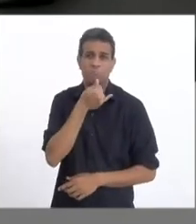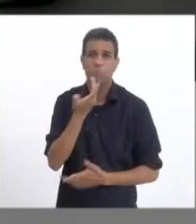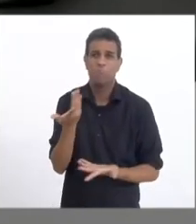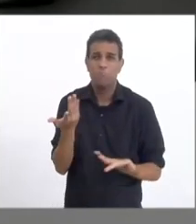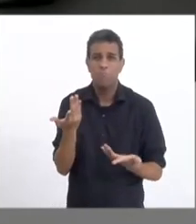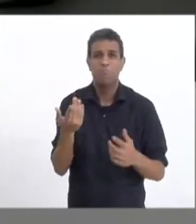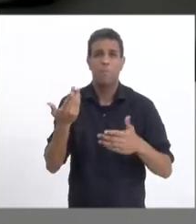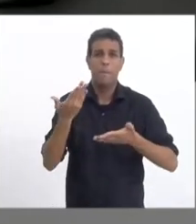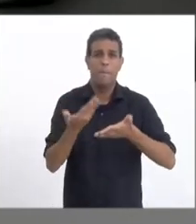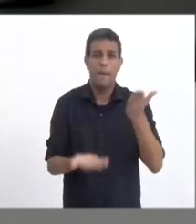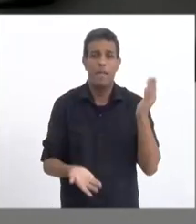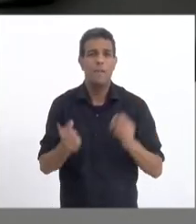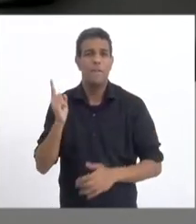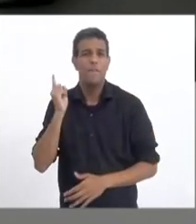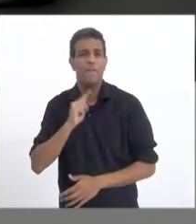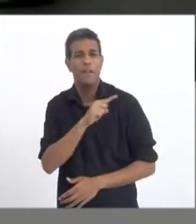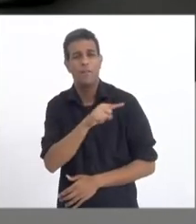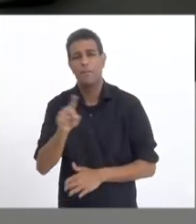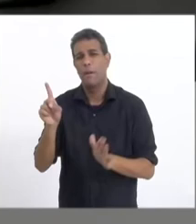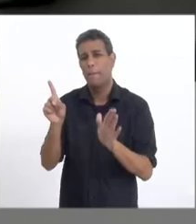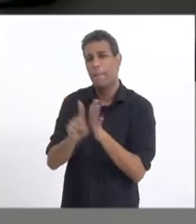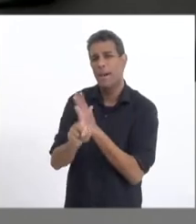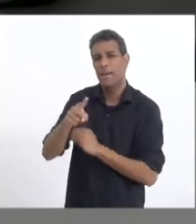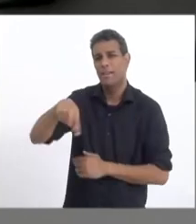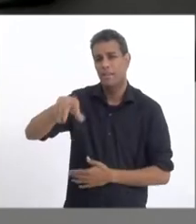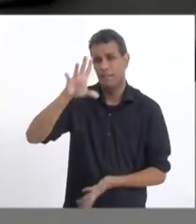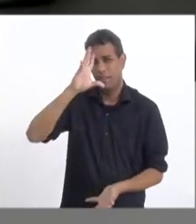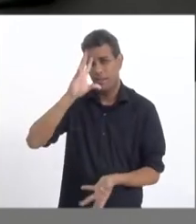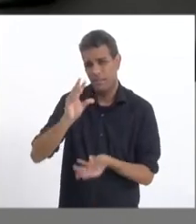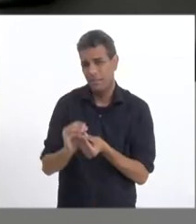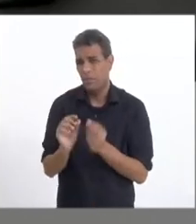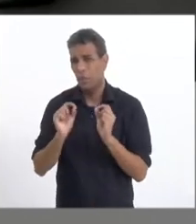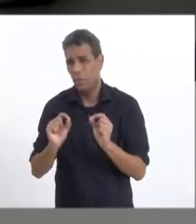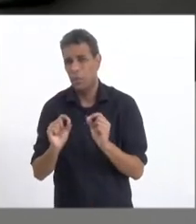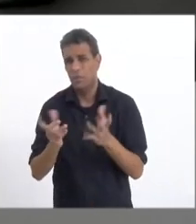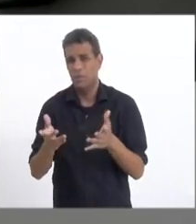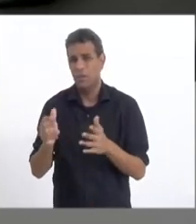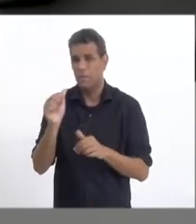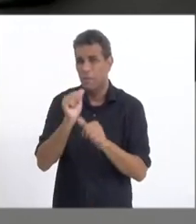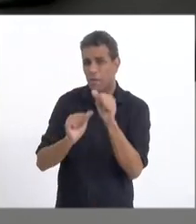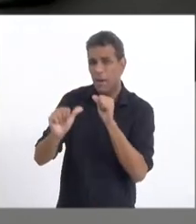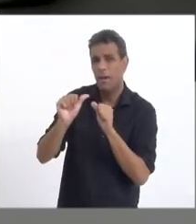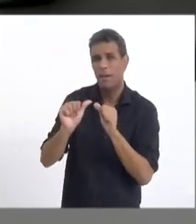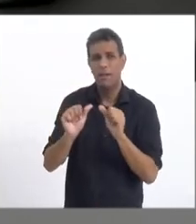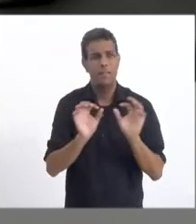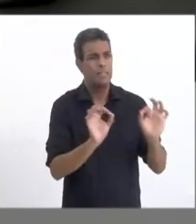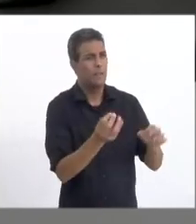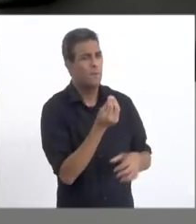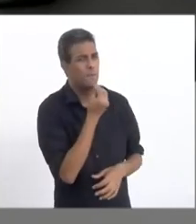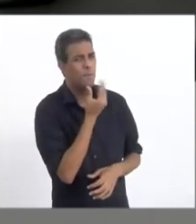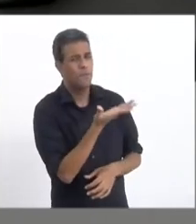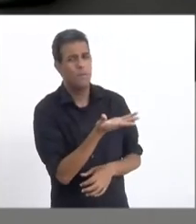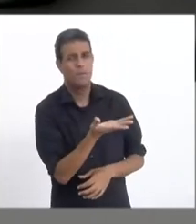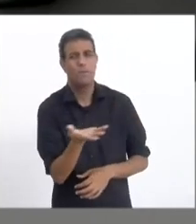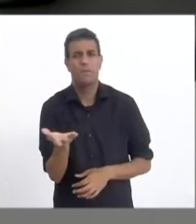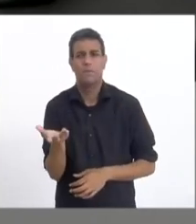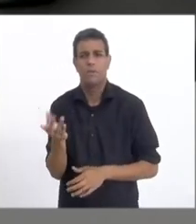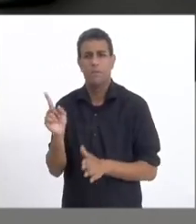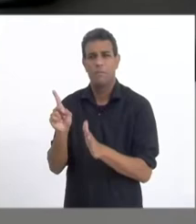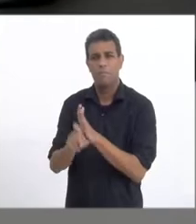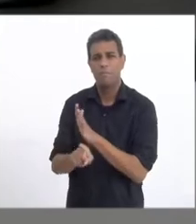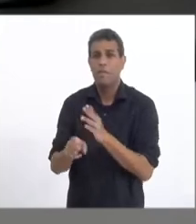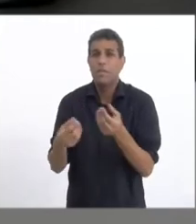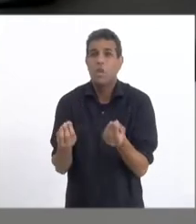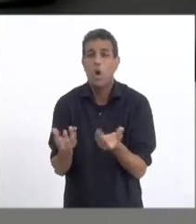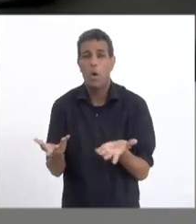ganhamos aquele jogo. E eu perguntava para ela, você bebeu naquele dia? E ela disse, claro. E eu falei, pois